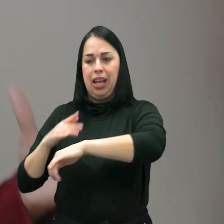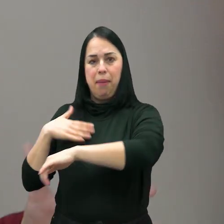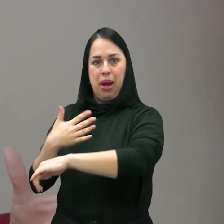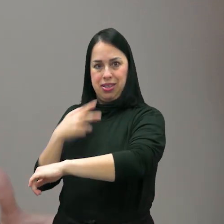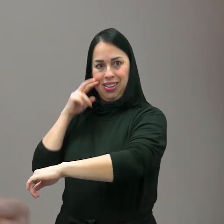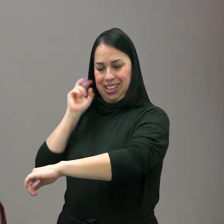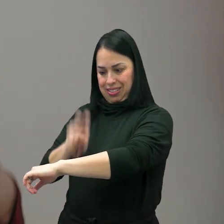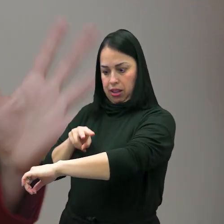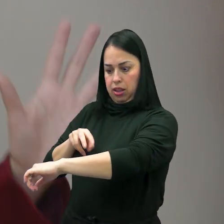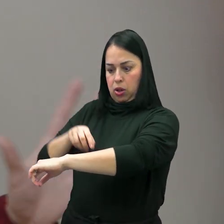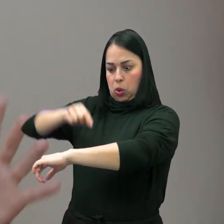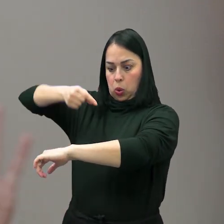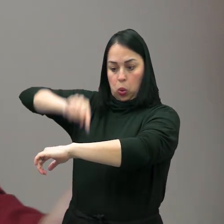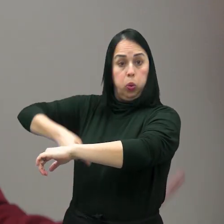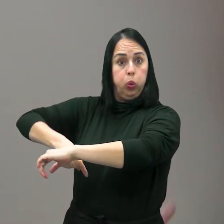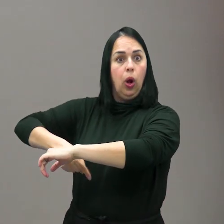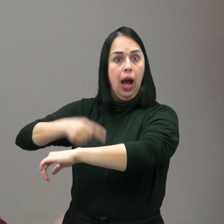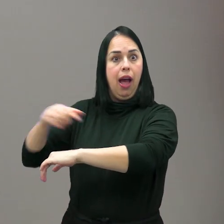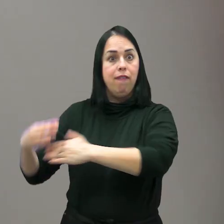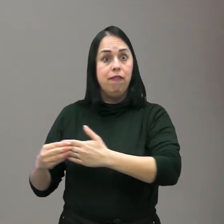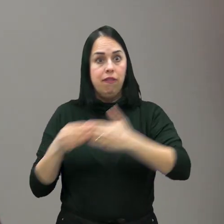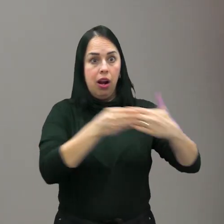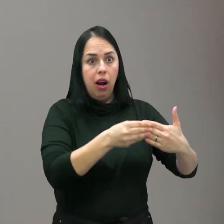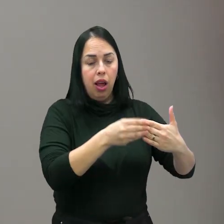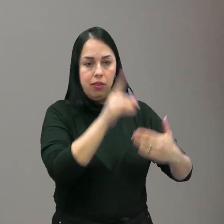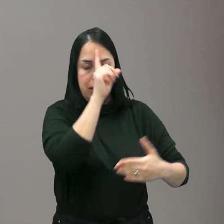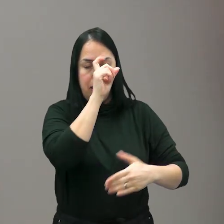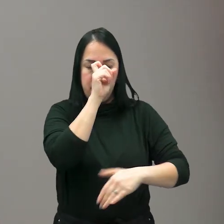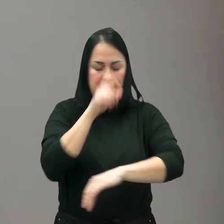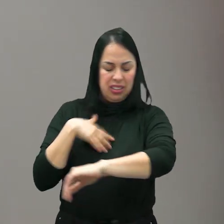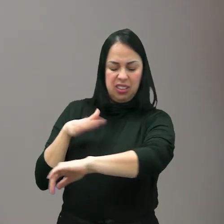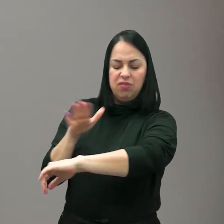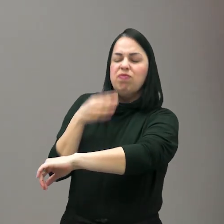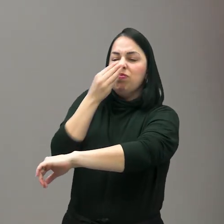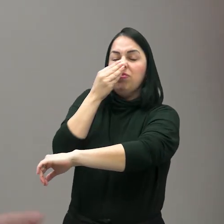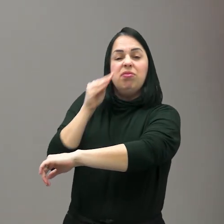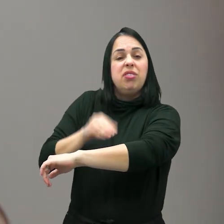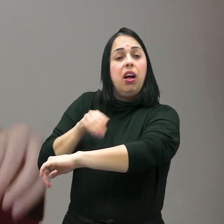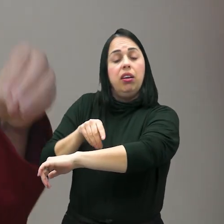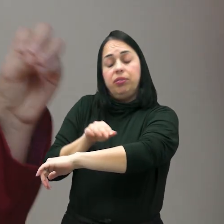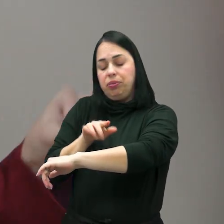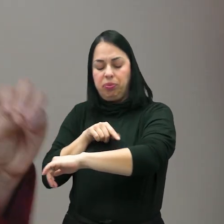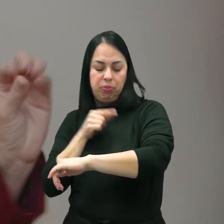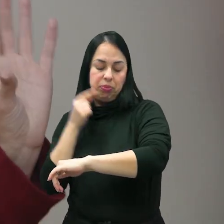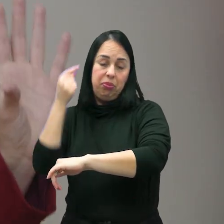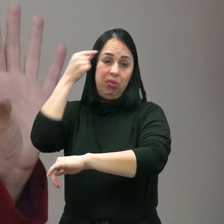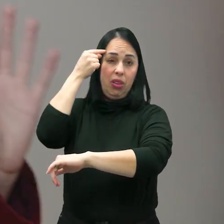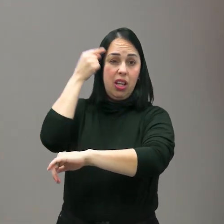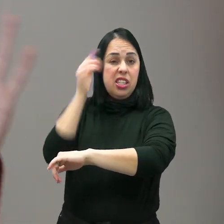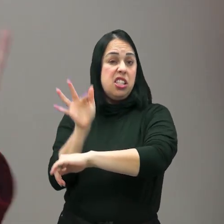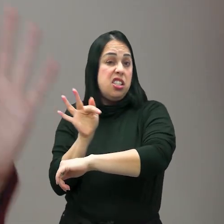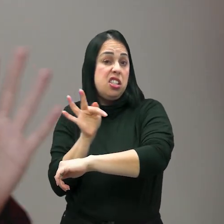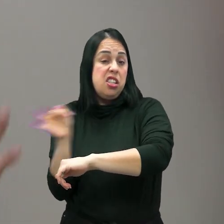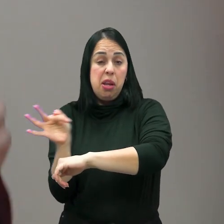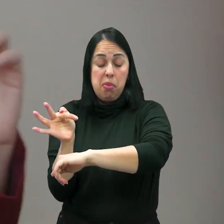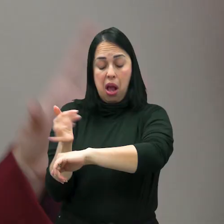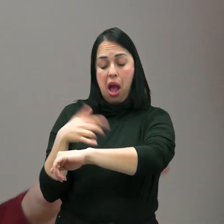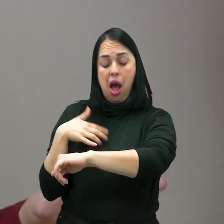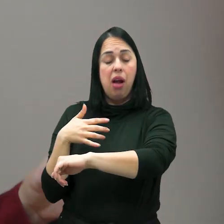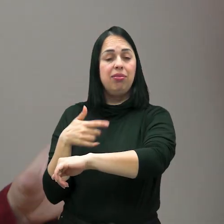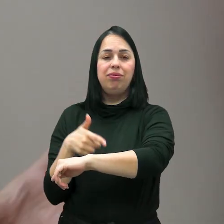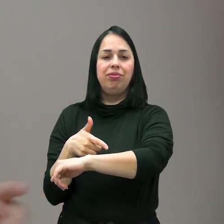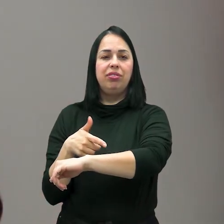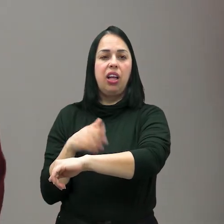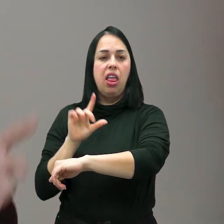grande proporção é mais fácil, né? Não tem o que fazer. Mas às vezes pode ser traiçoeiro, né? Uma queimadura ali que pode